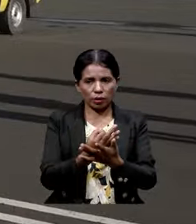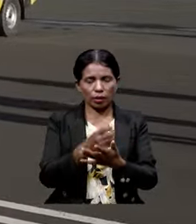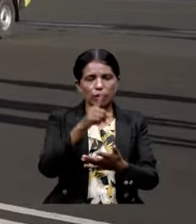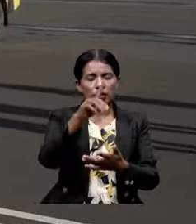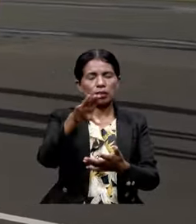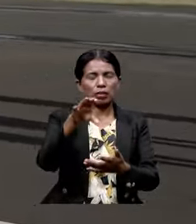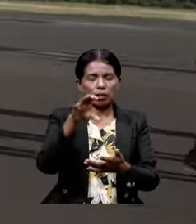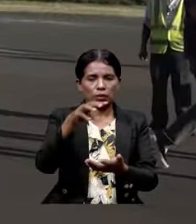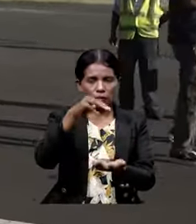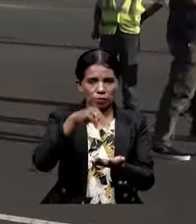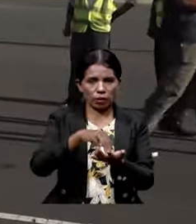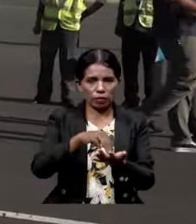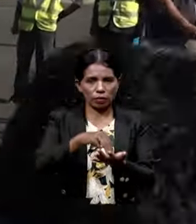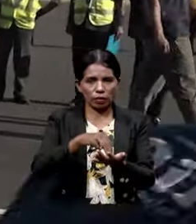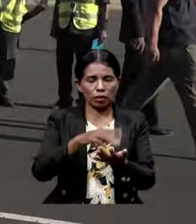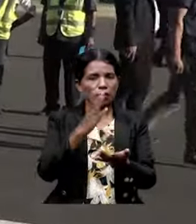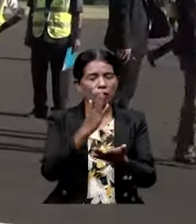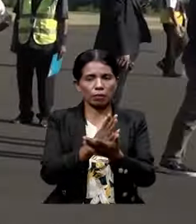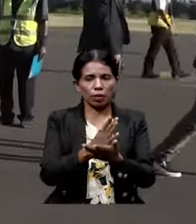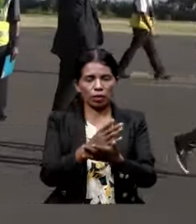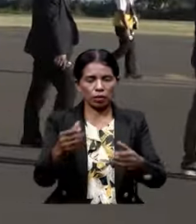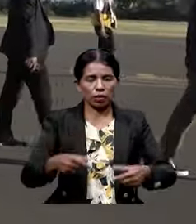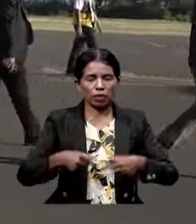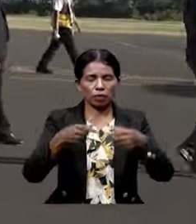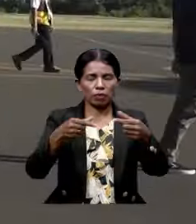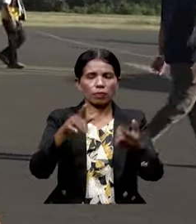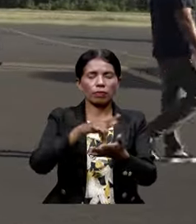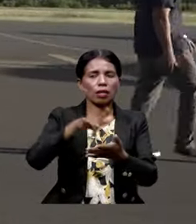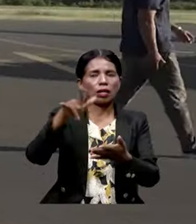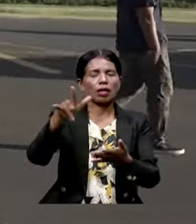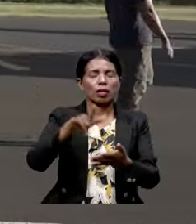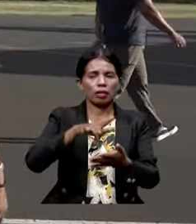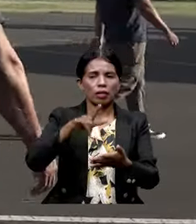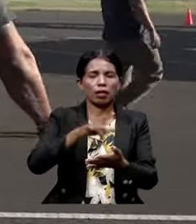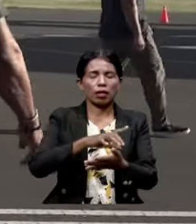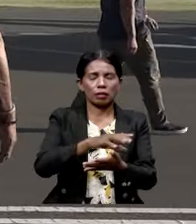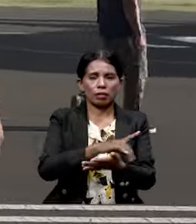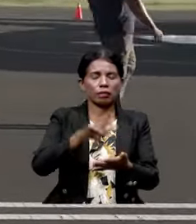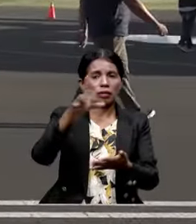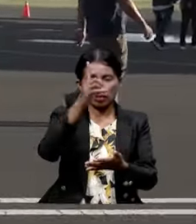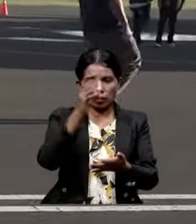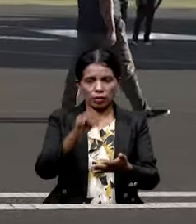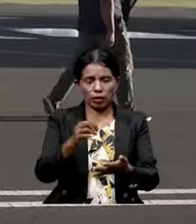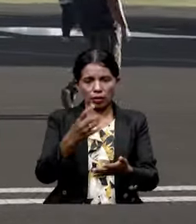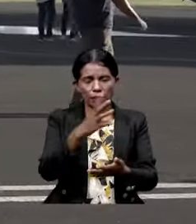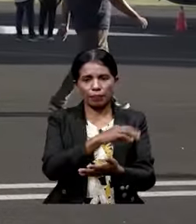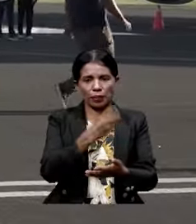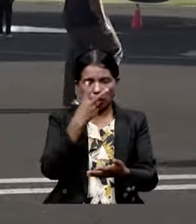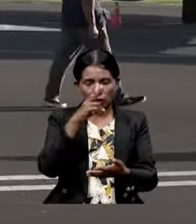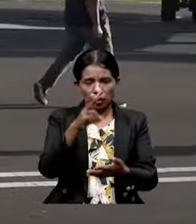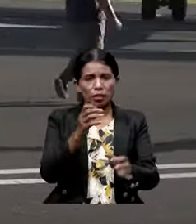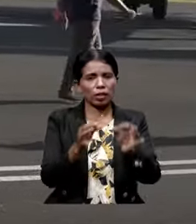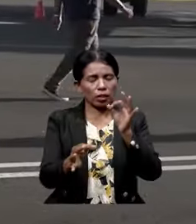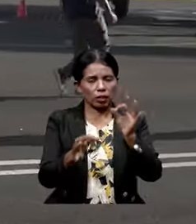militar nebe hapara hudi entrega fali ba Airo Dili. Nusi parte publiku nia desconfiamos katak karik